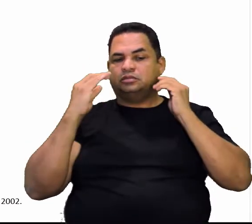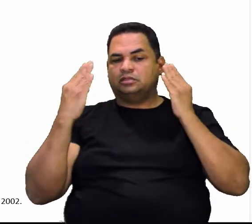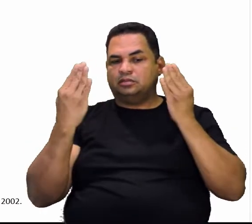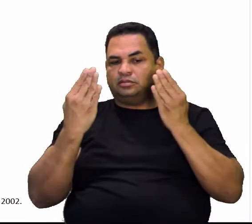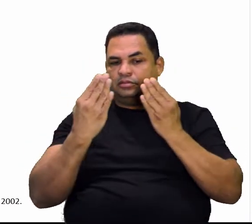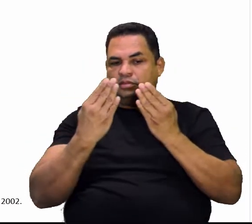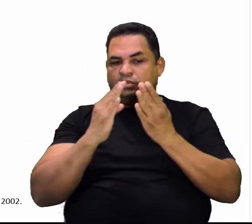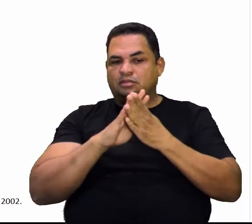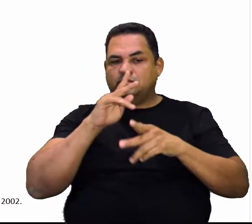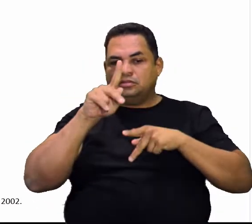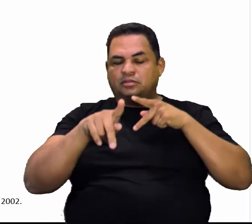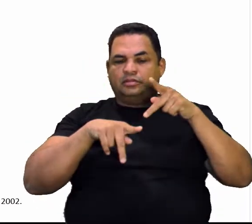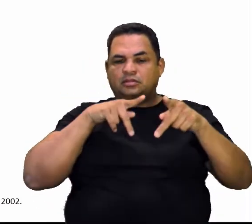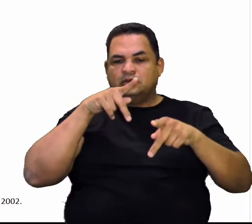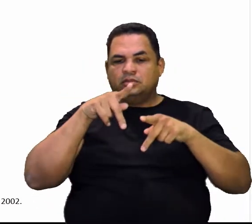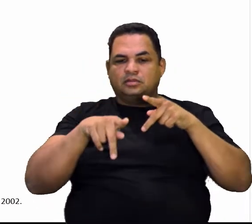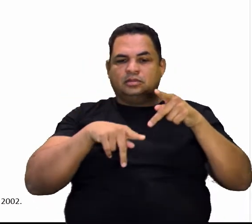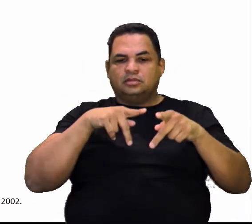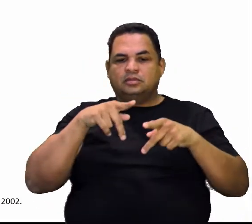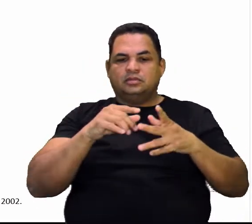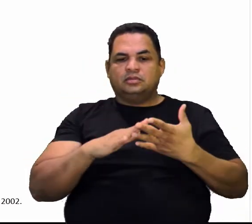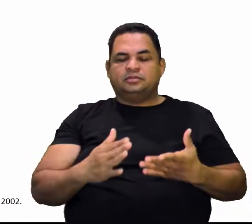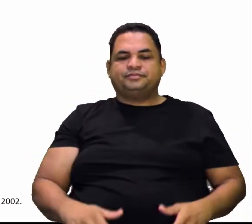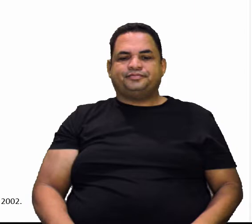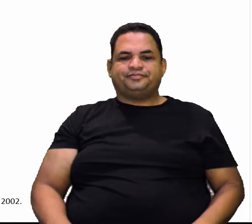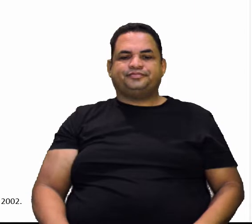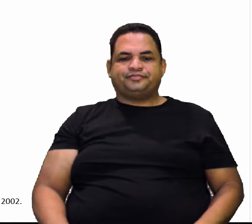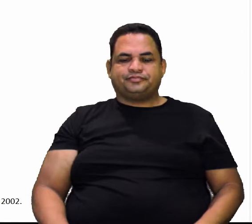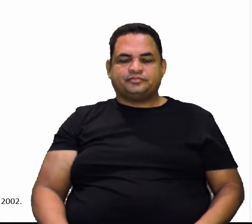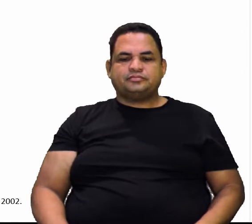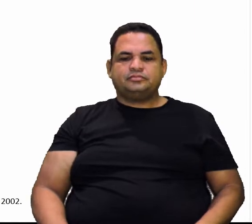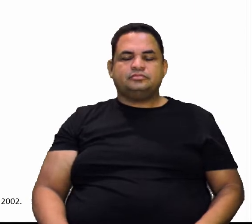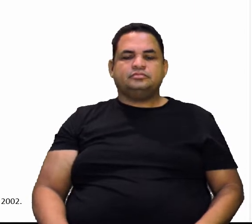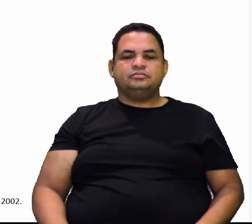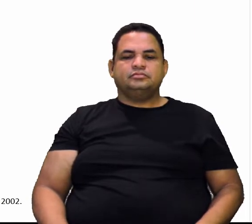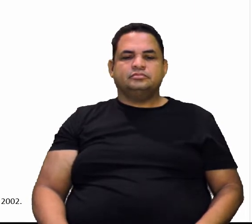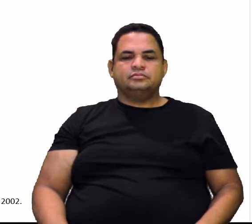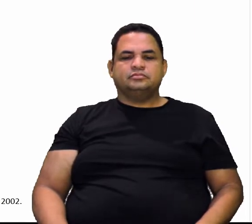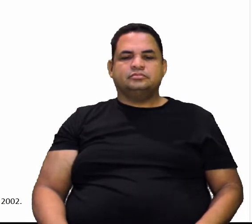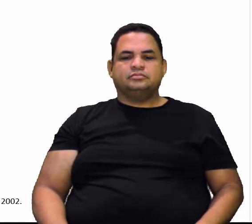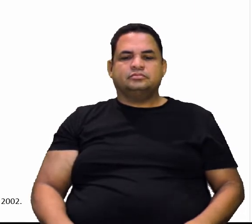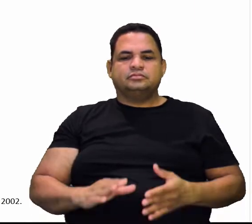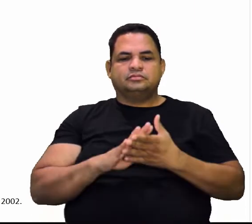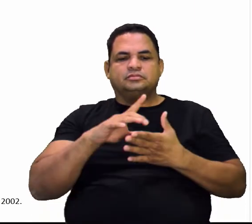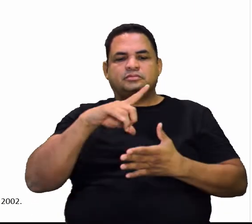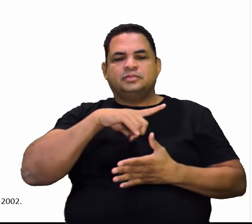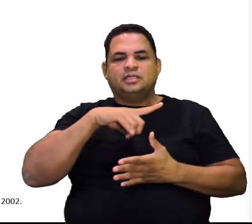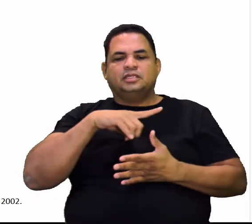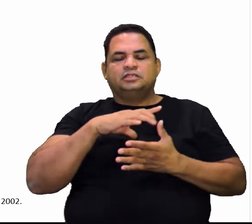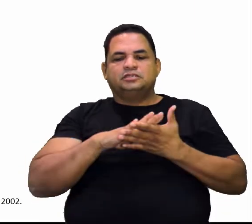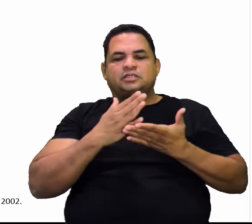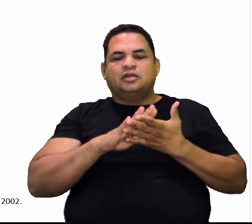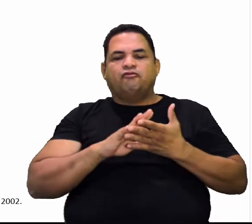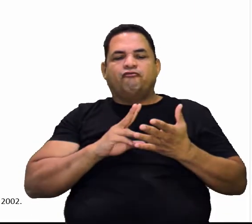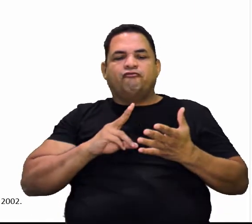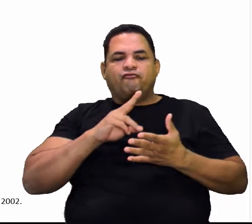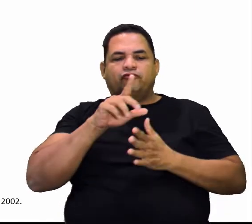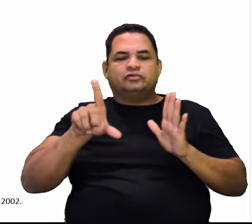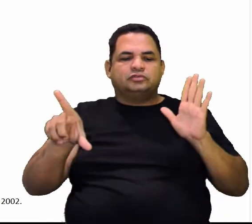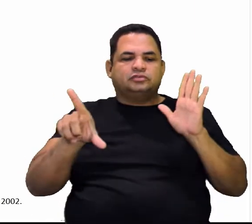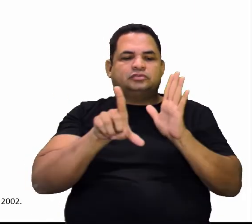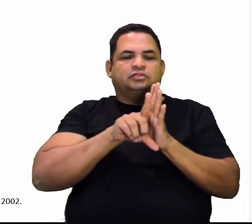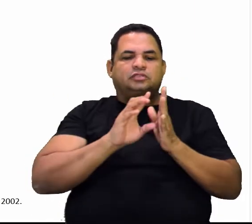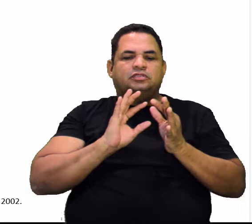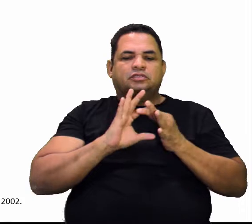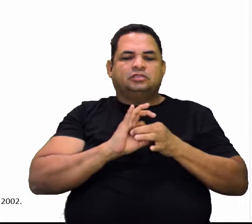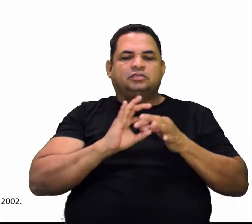o plebiscito que eu falei ainda agora para vocês, quando a plebe ela é consultada, adquiriram forças de leis